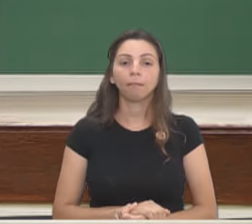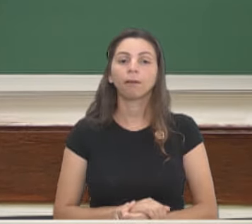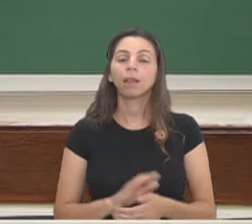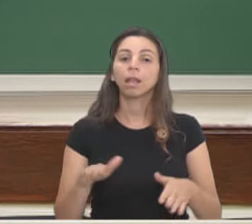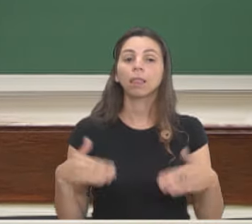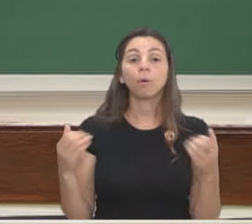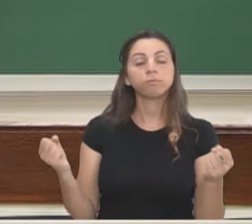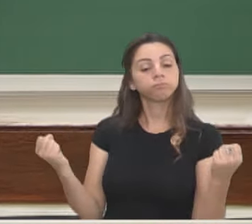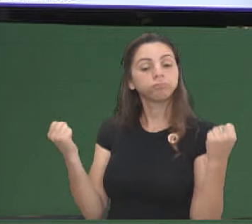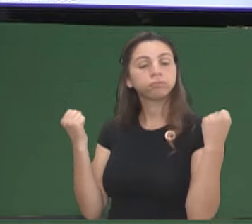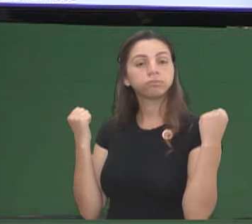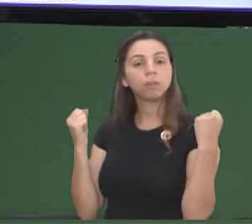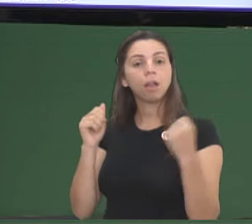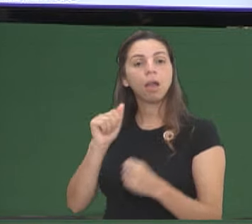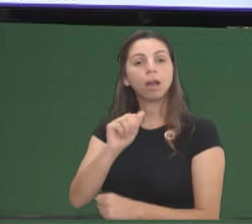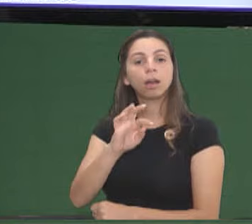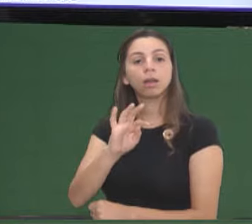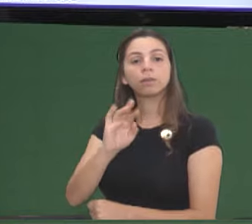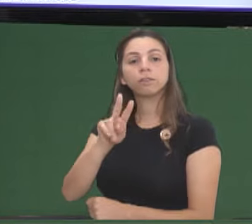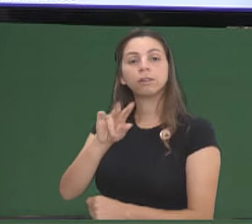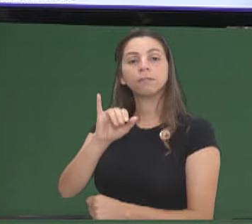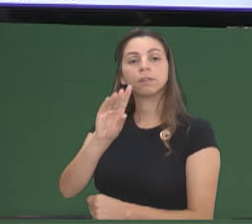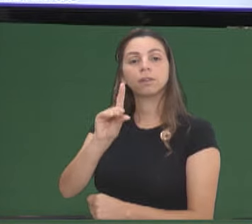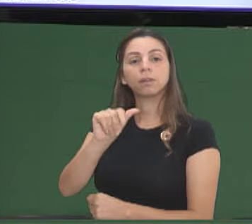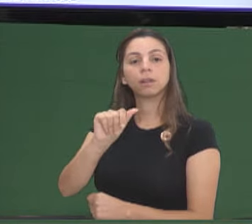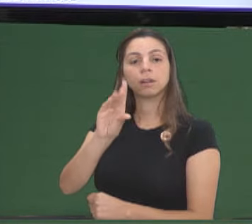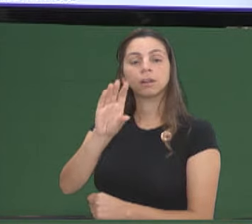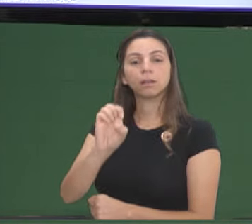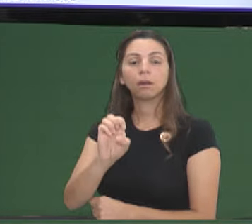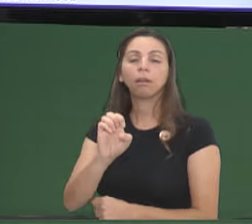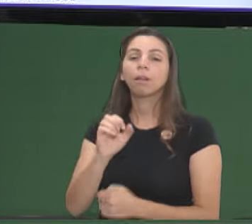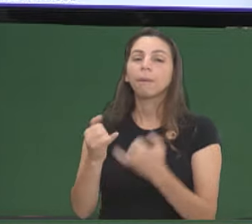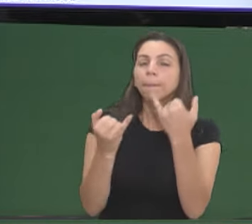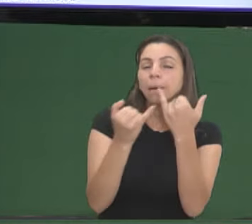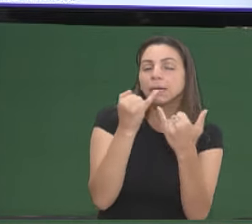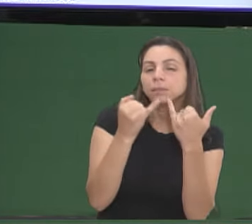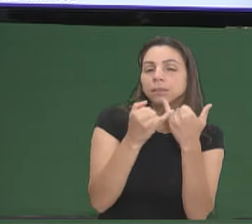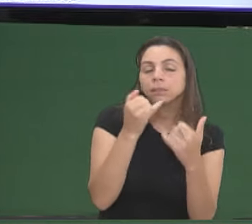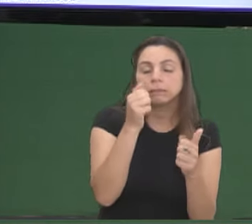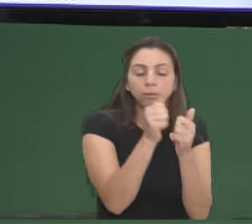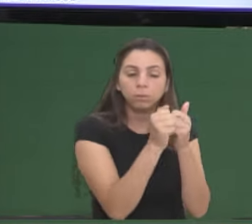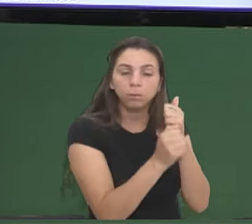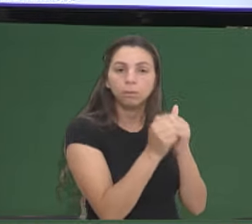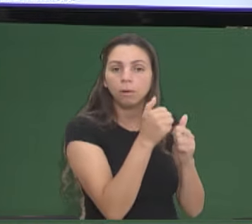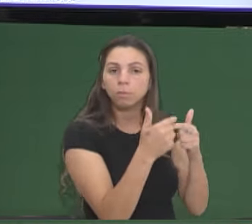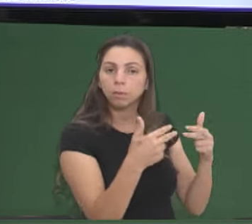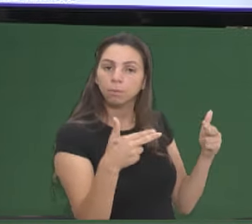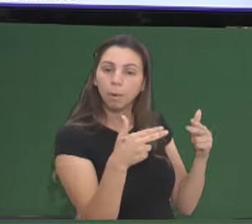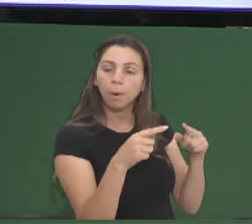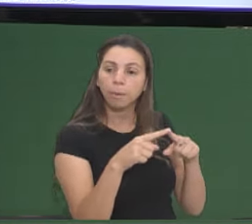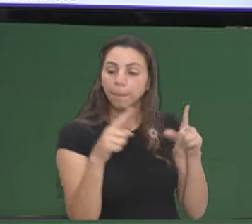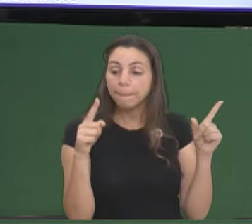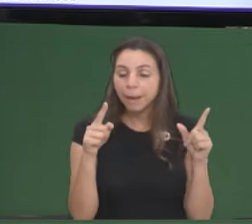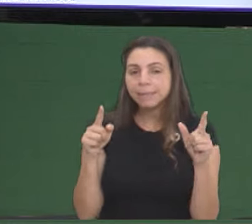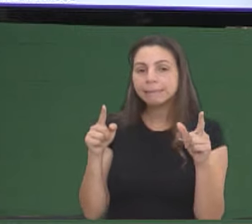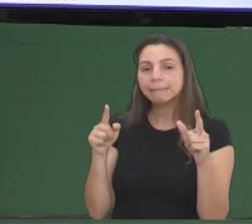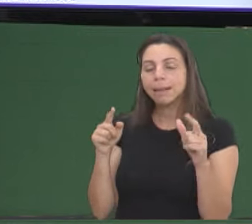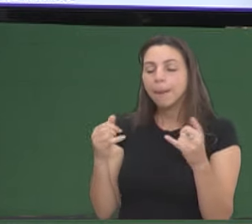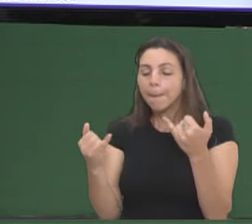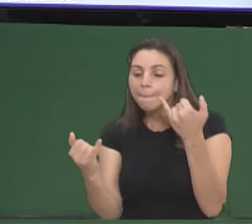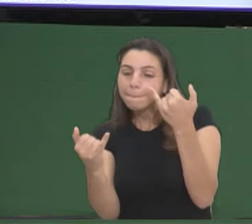atividades que sejam semelhantes ao esporte, mas que não tenha competição, mas que são muito parecidas. Então é